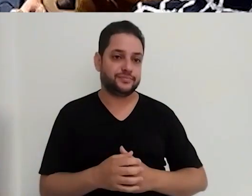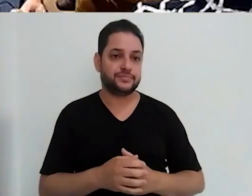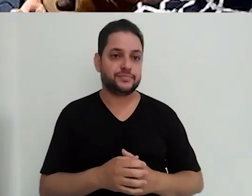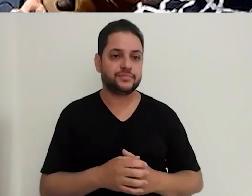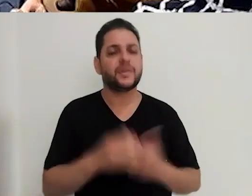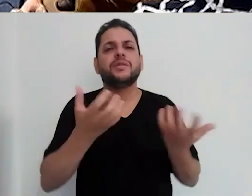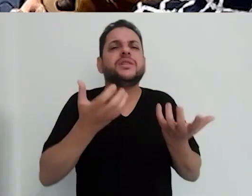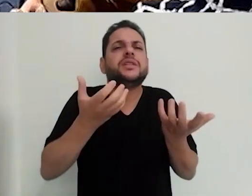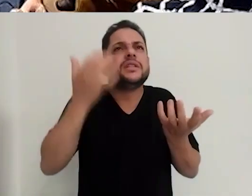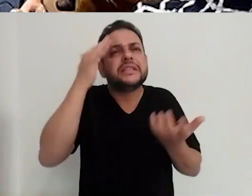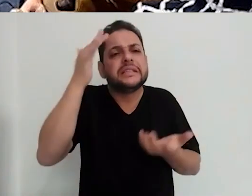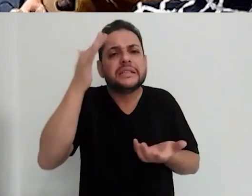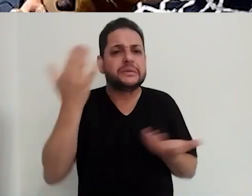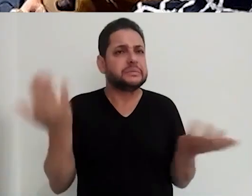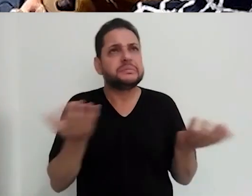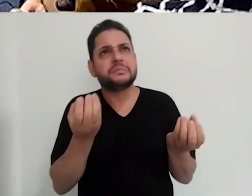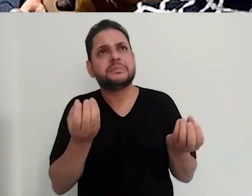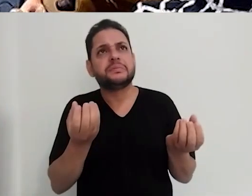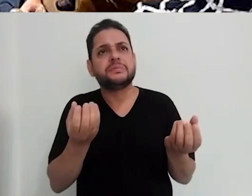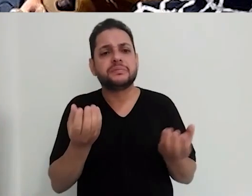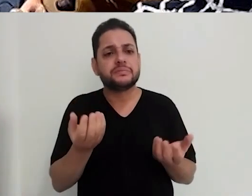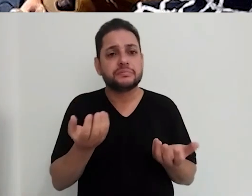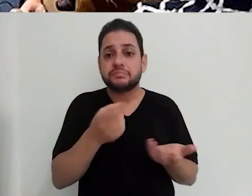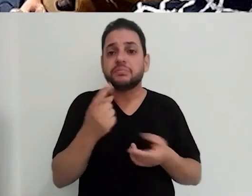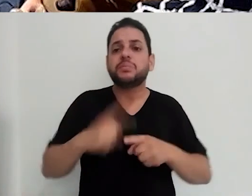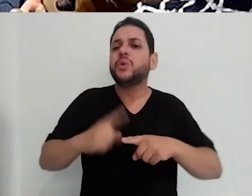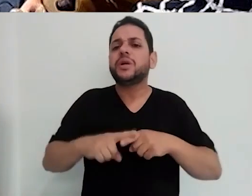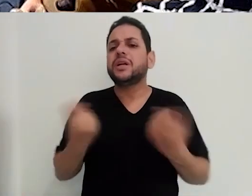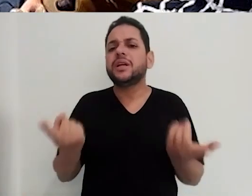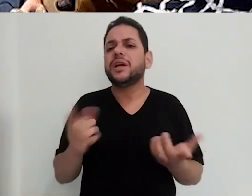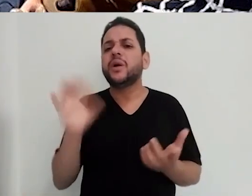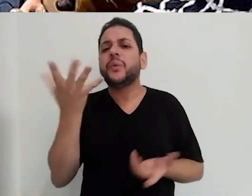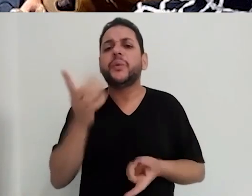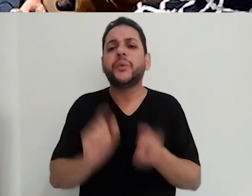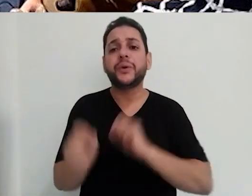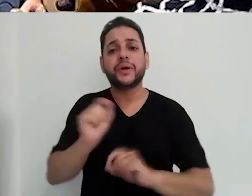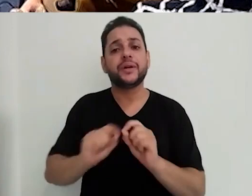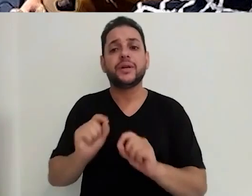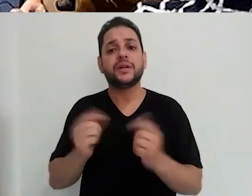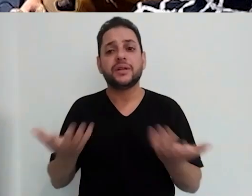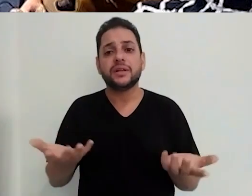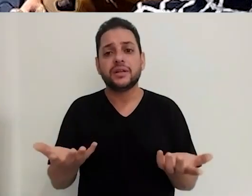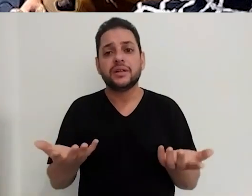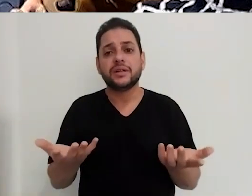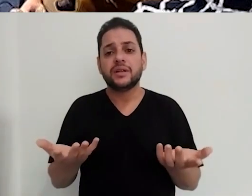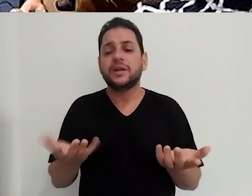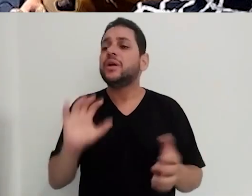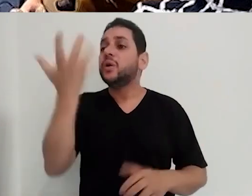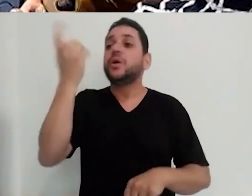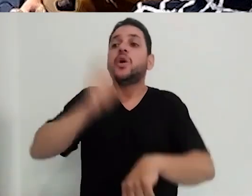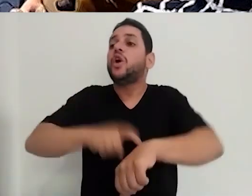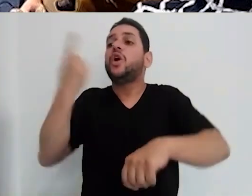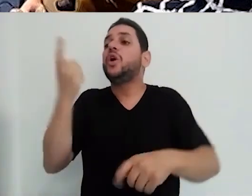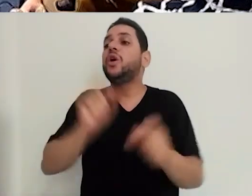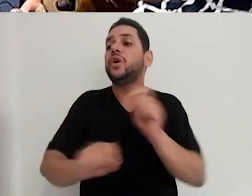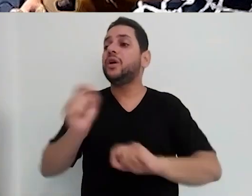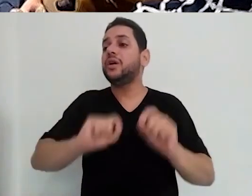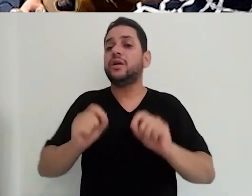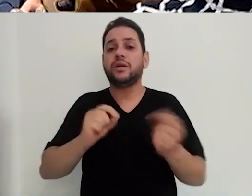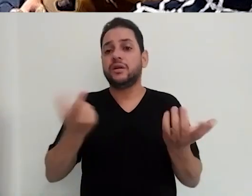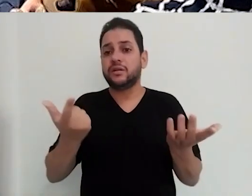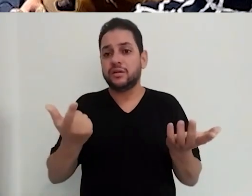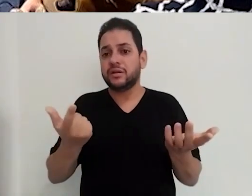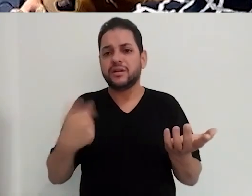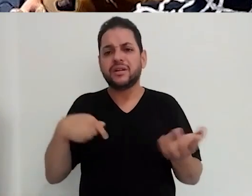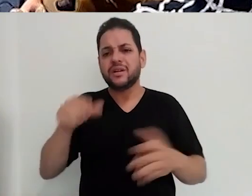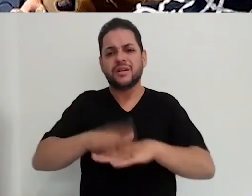entender, sabe, por quê? O que que acontece na hora, sabe, nessa hora, o que que acontece que o cara consegue fazer uma coisa dessas, que a